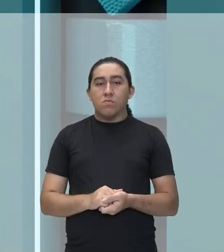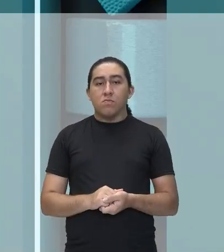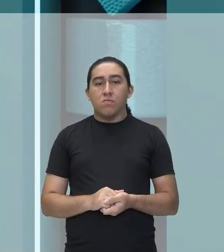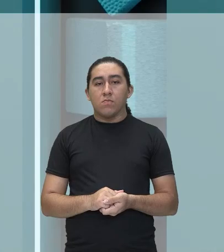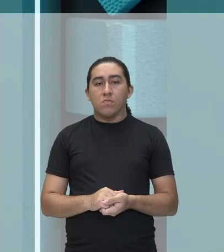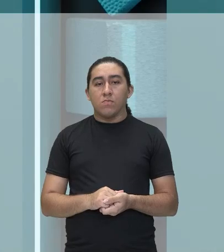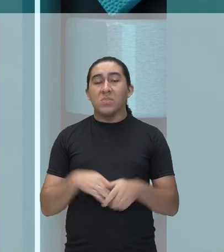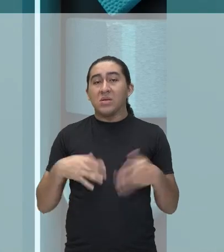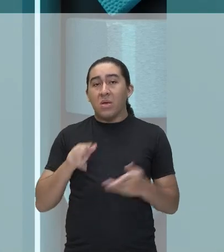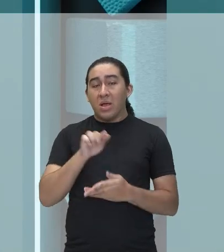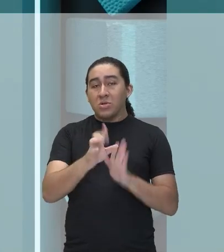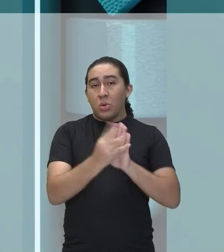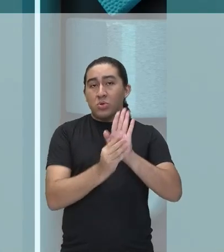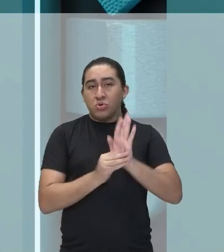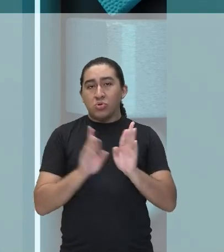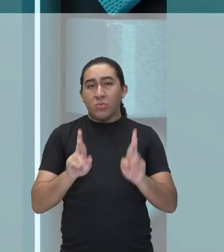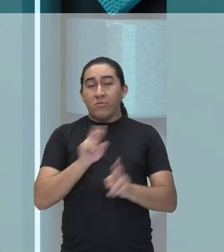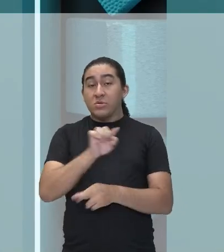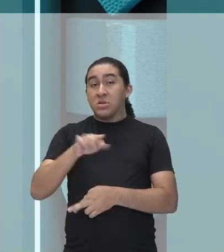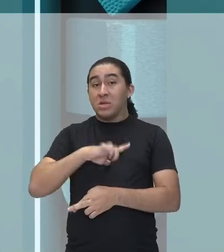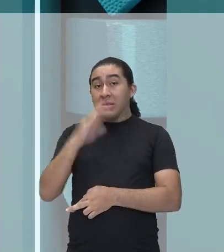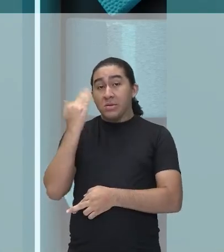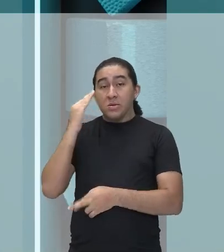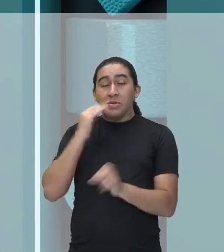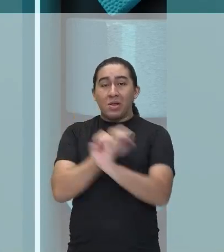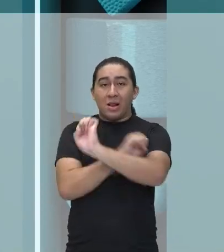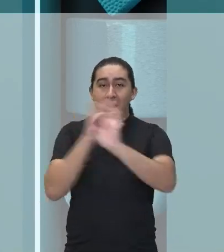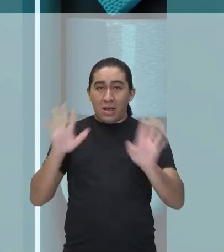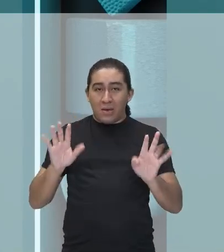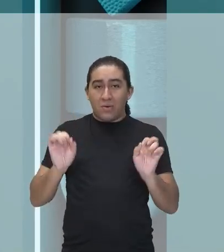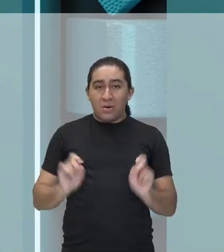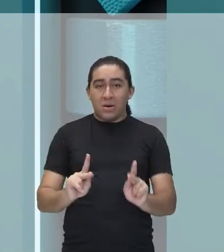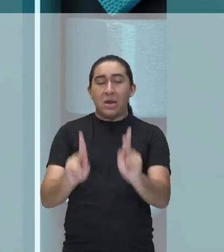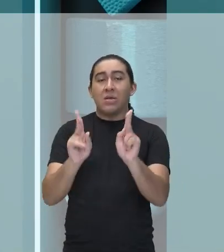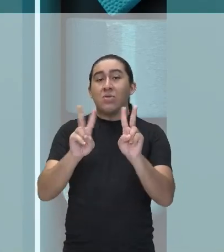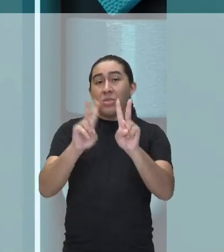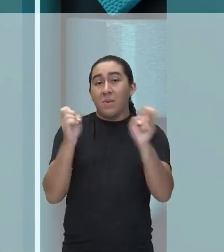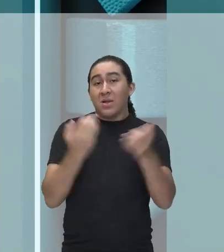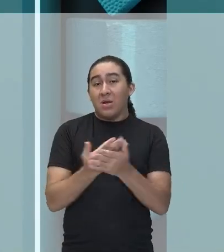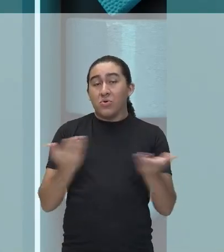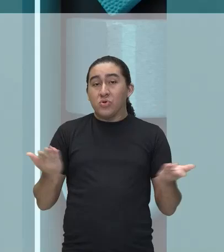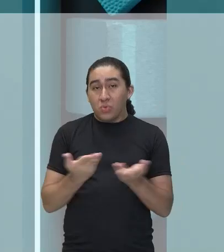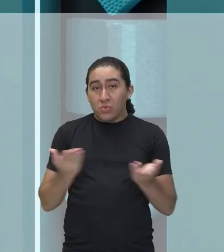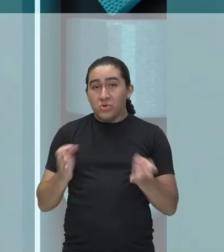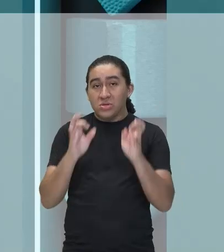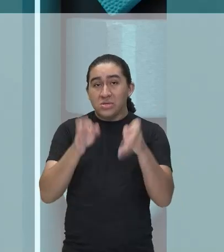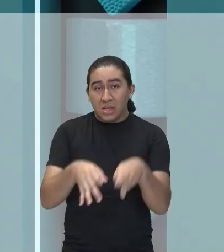falamos. Então, é isso aí. Espero que vocês tenham compreendido, né, o assunto da nossa aula de hoje,